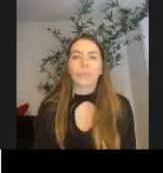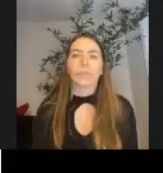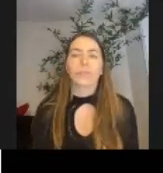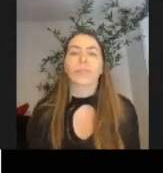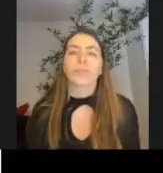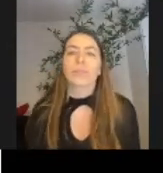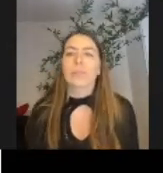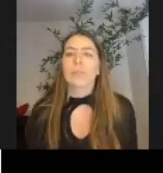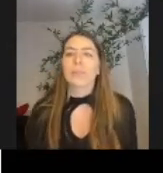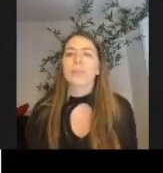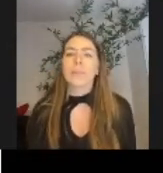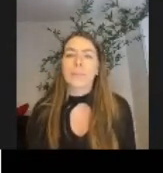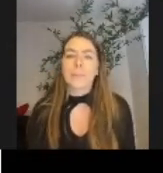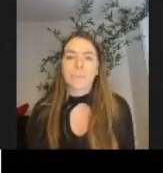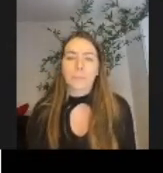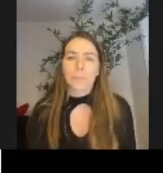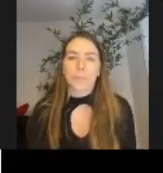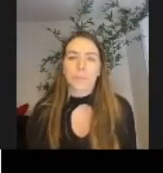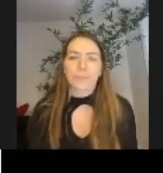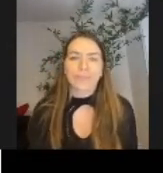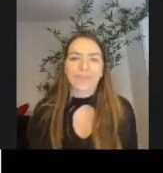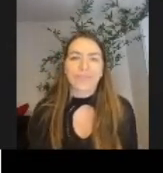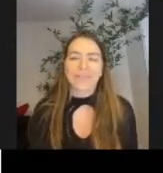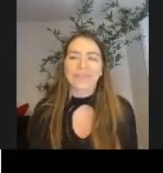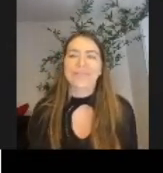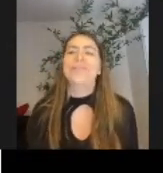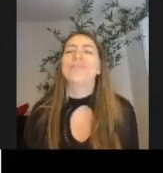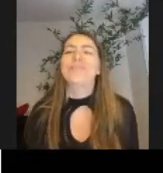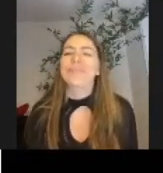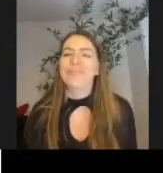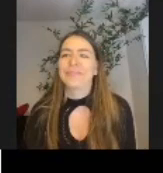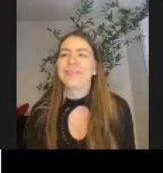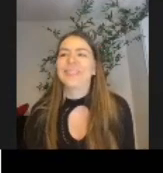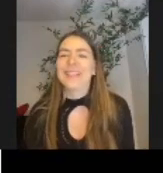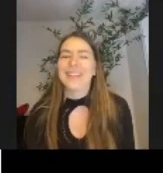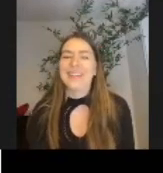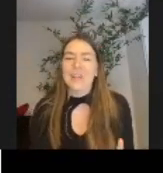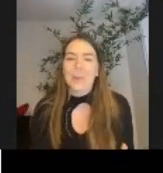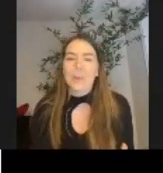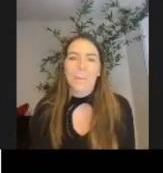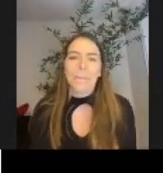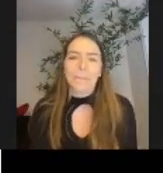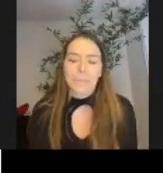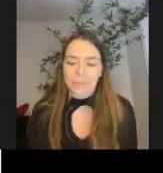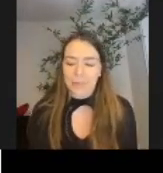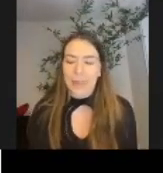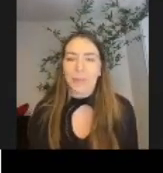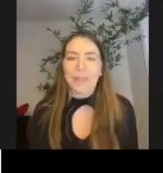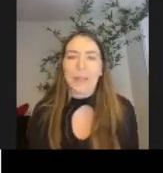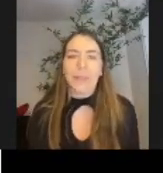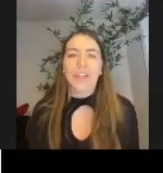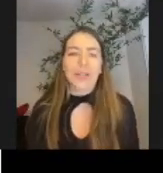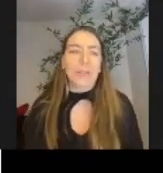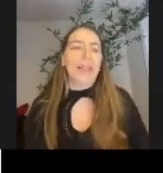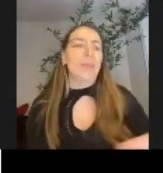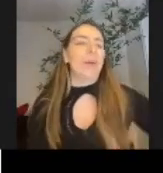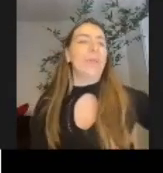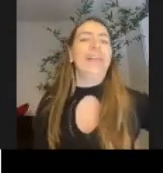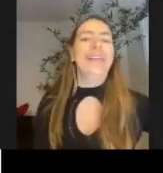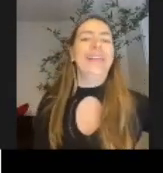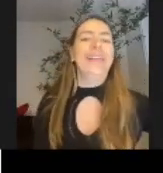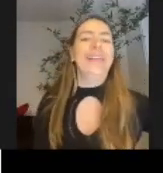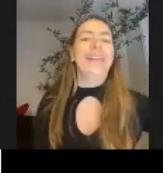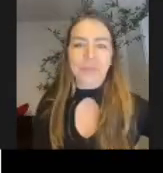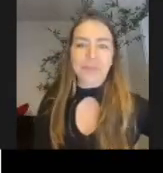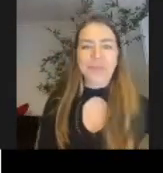uma predileção especial. Vocês viram que eu coloquei ela duas vezes, foi erro, tá, gente? É uma vez só. Então, troquem É uma. muita paixão pela